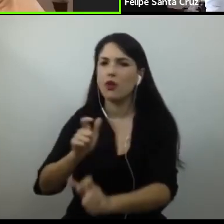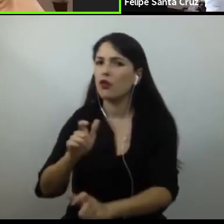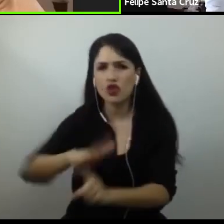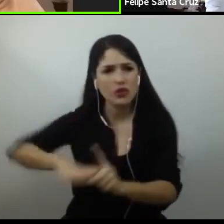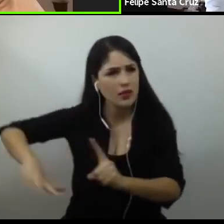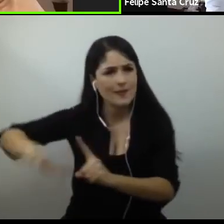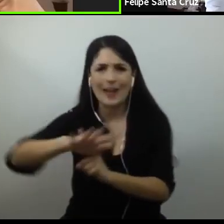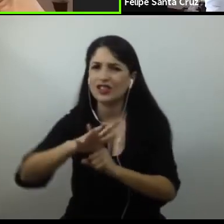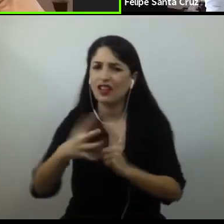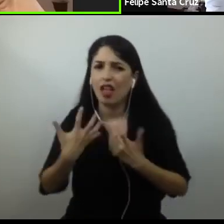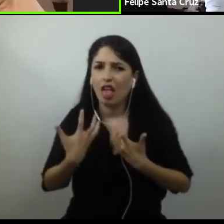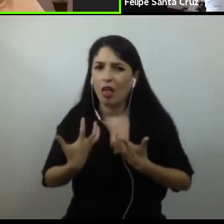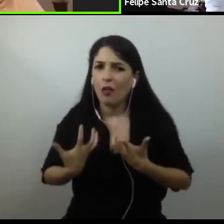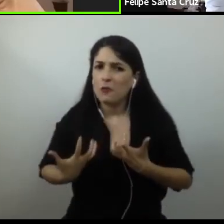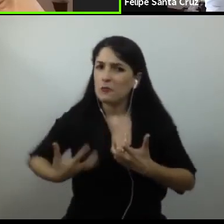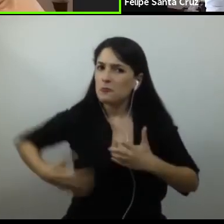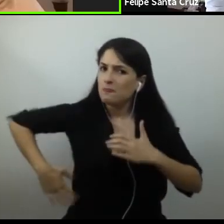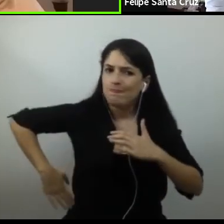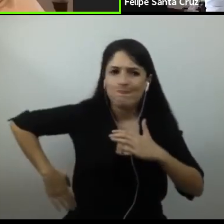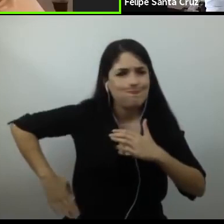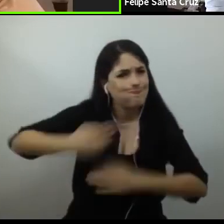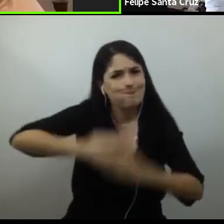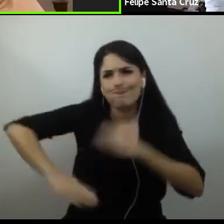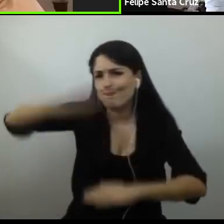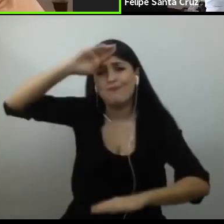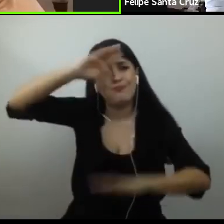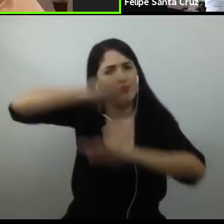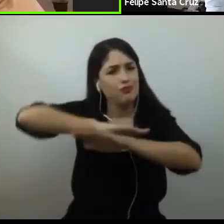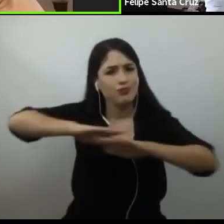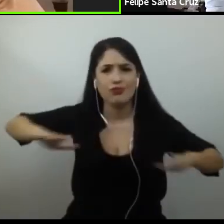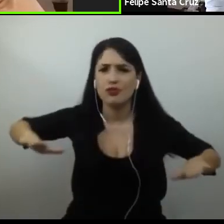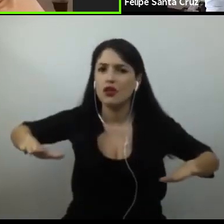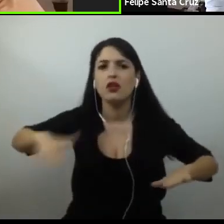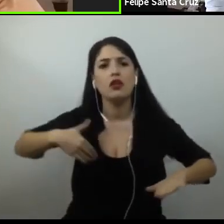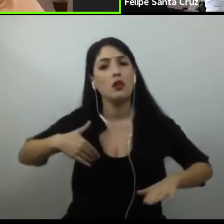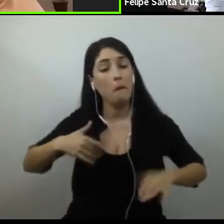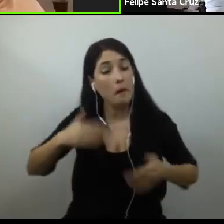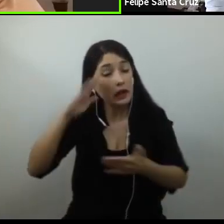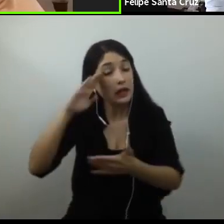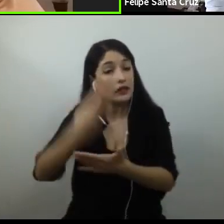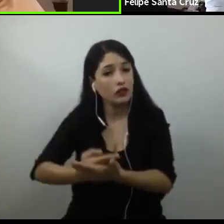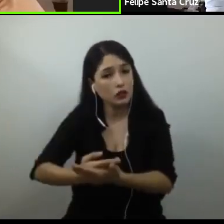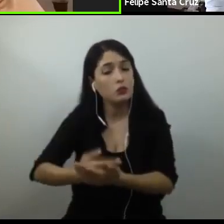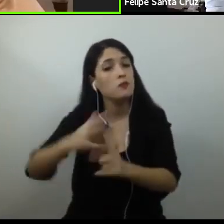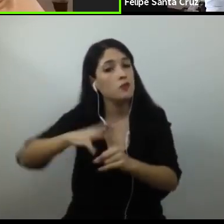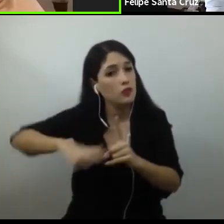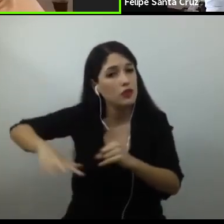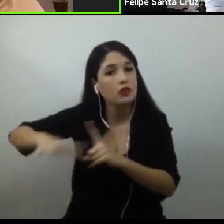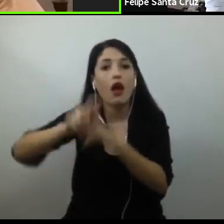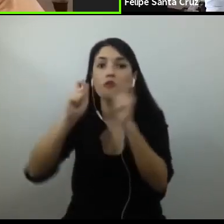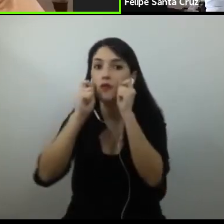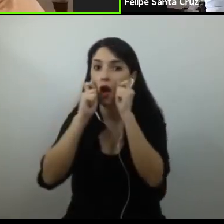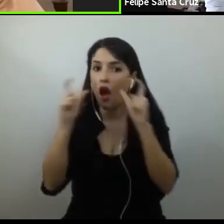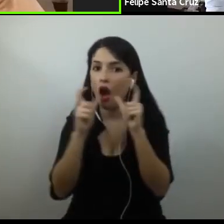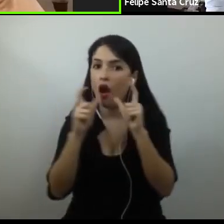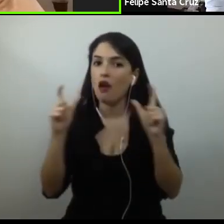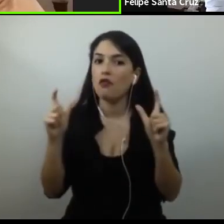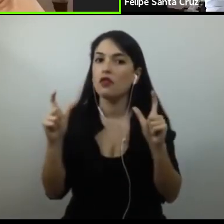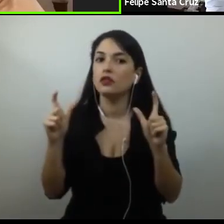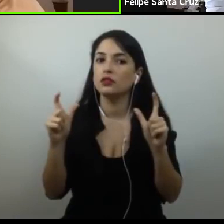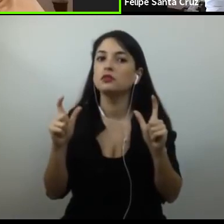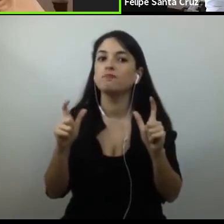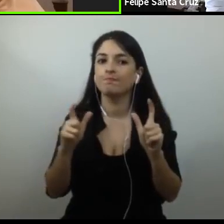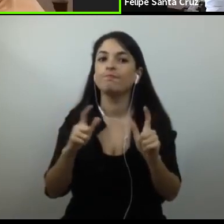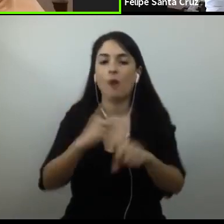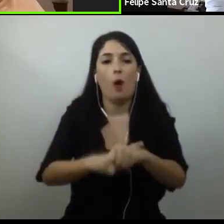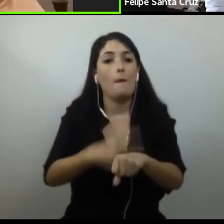minha impressão é de que parte da sociedade começa a acordar para o desafio de defender as liberdades.